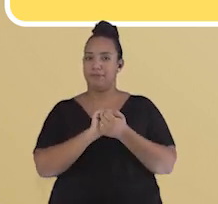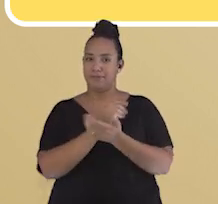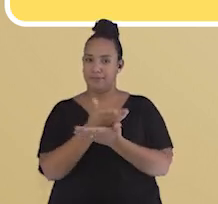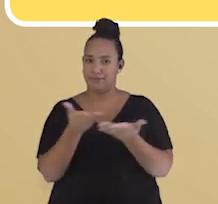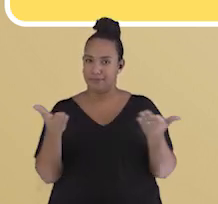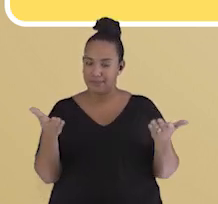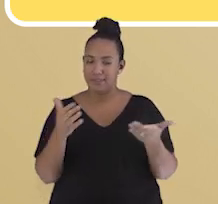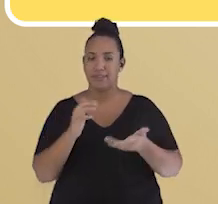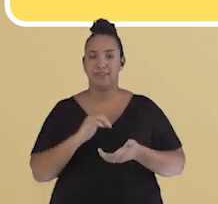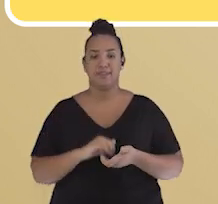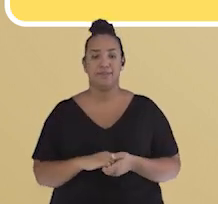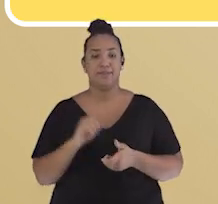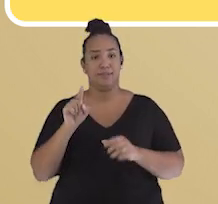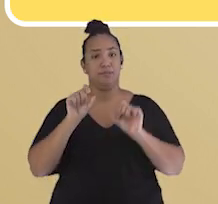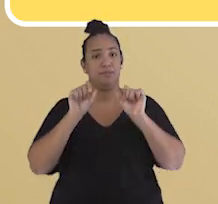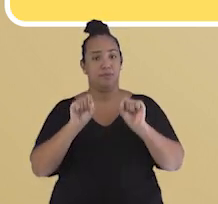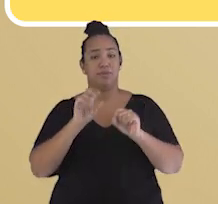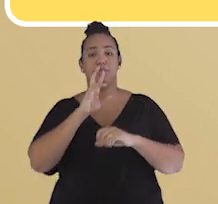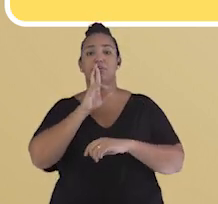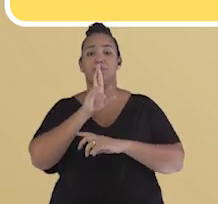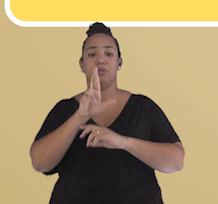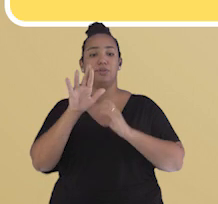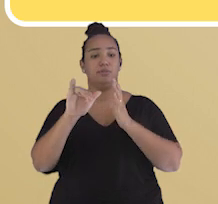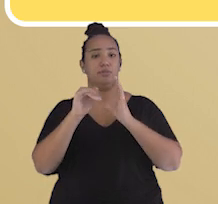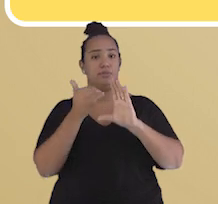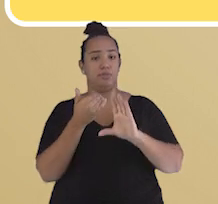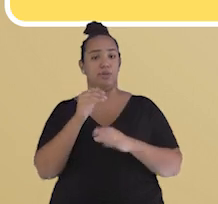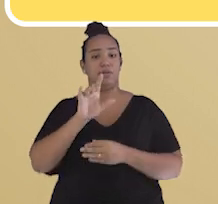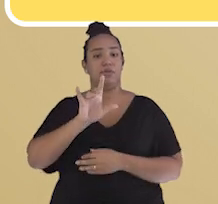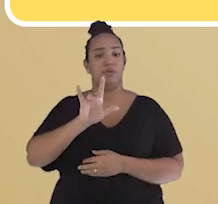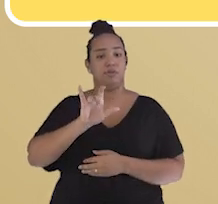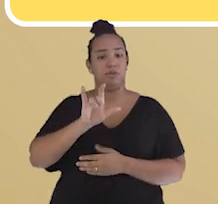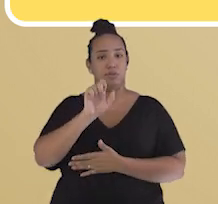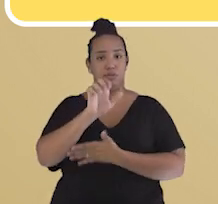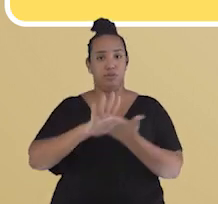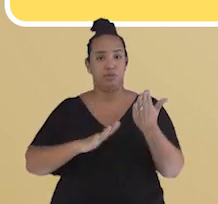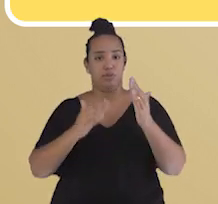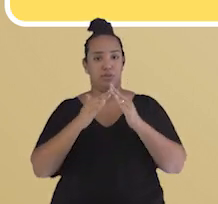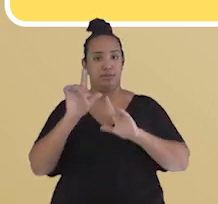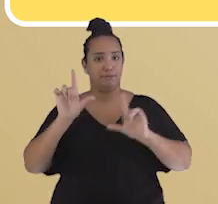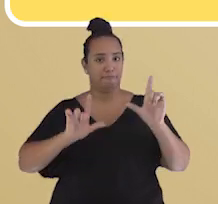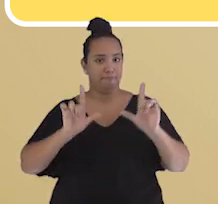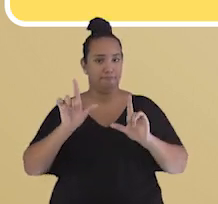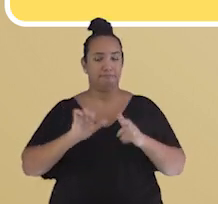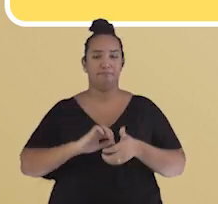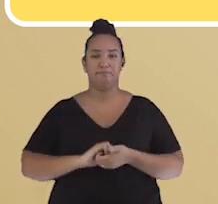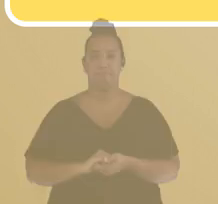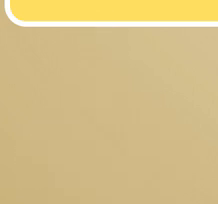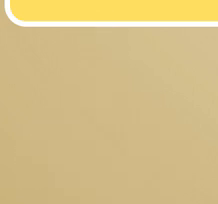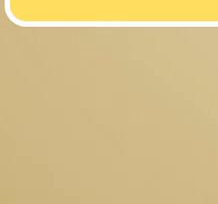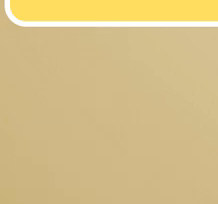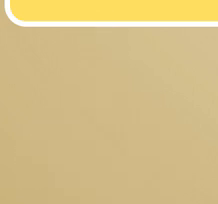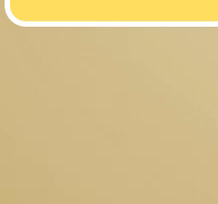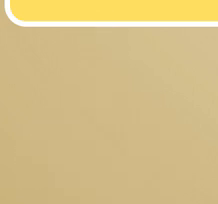vocês mais uma vez. Que tal enviar suas respostas para o Instagram Dever em Casa na TV?